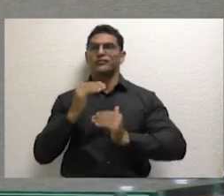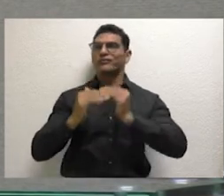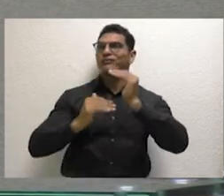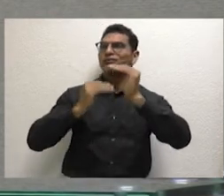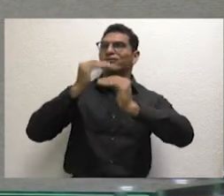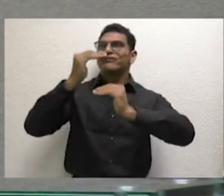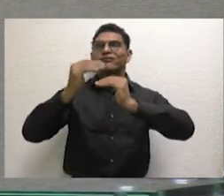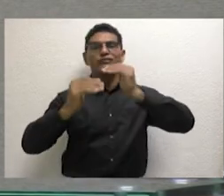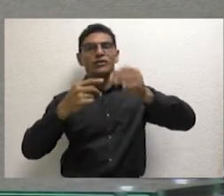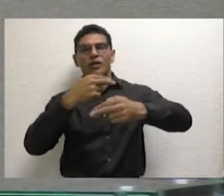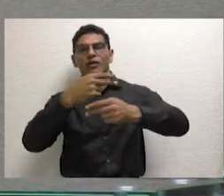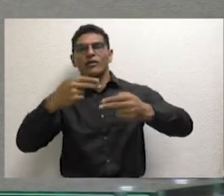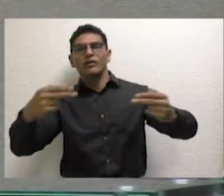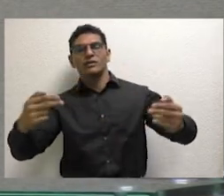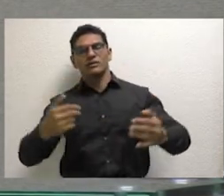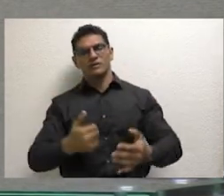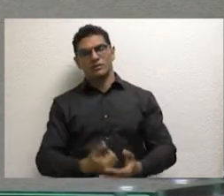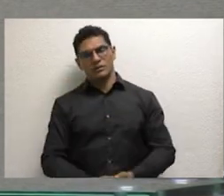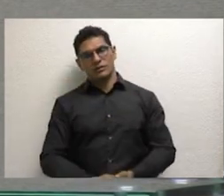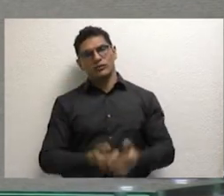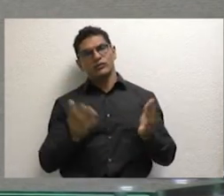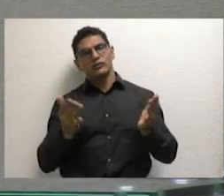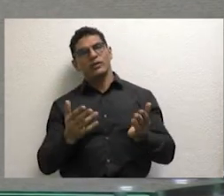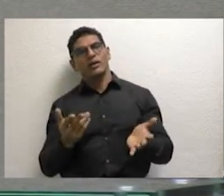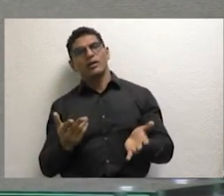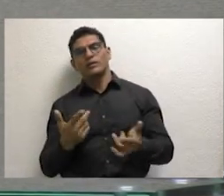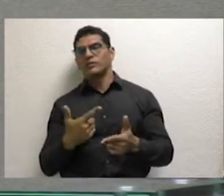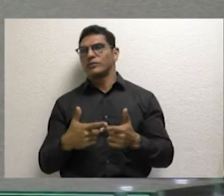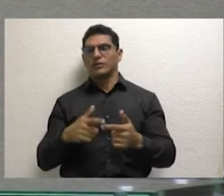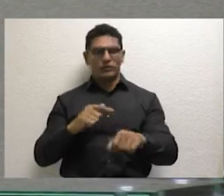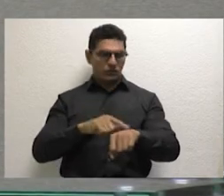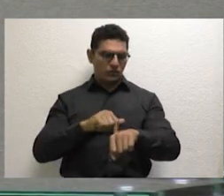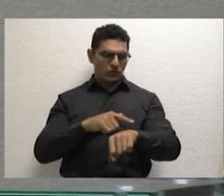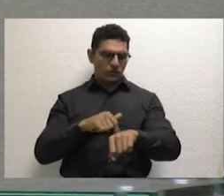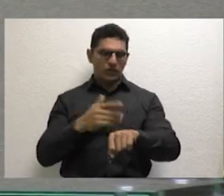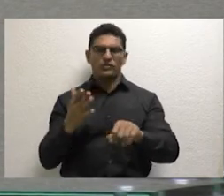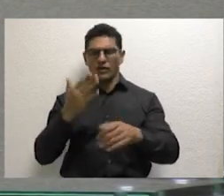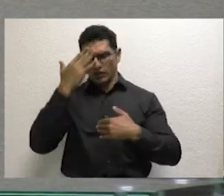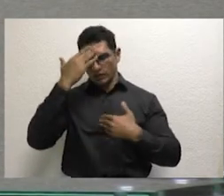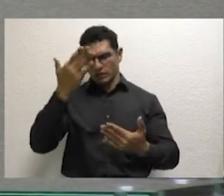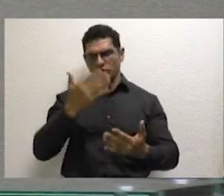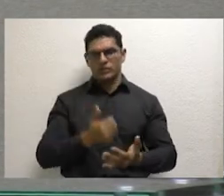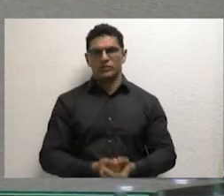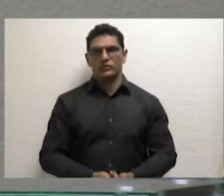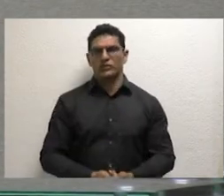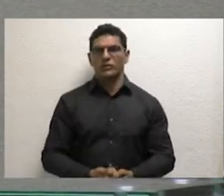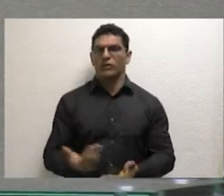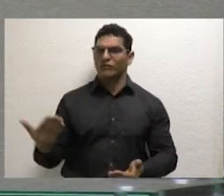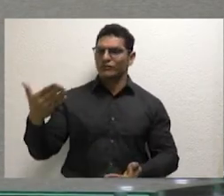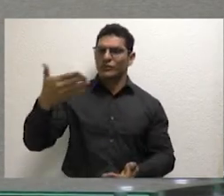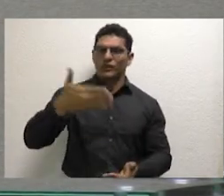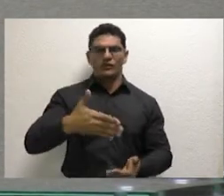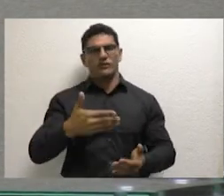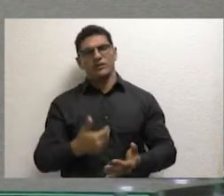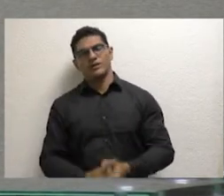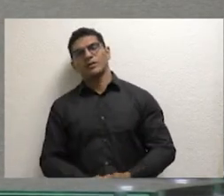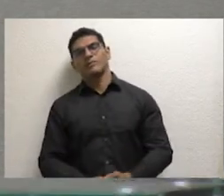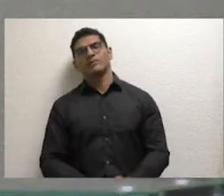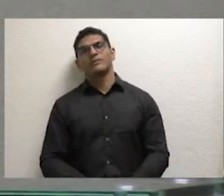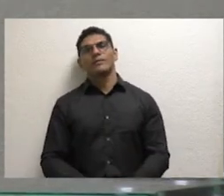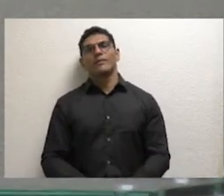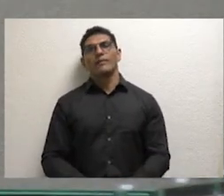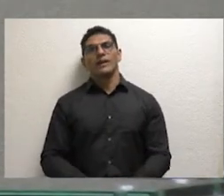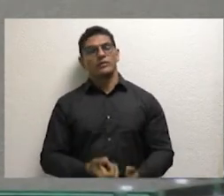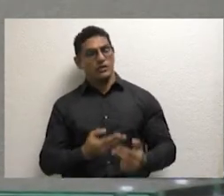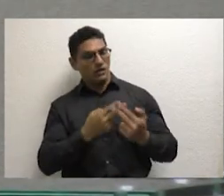por isso já no adiantado a hora doutor Wilson eu agradeço muito vossa vinda num gesto de